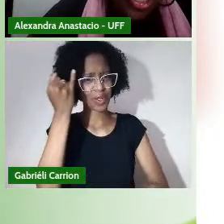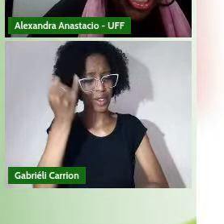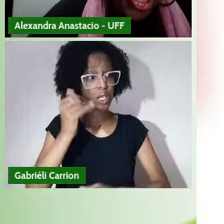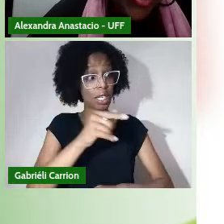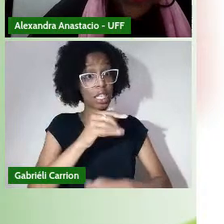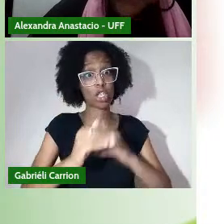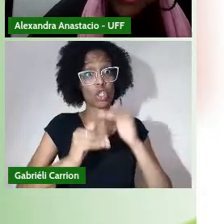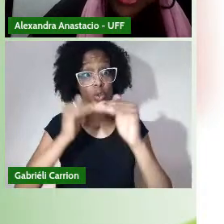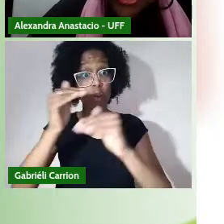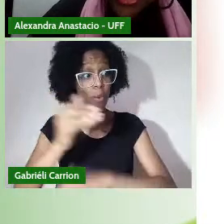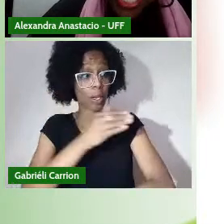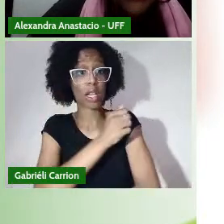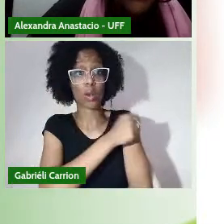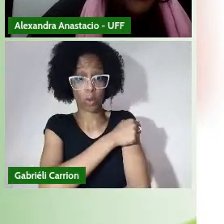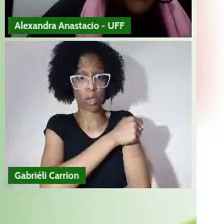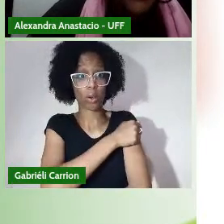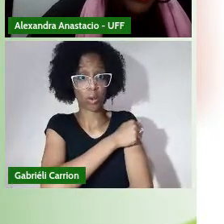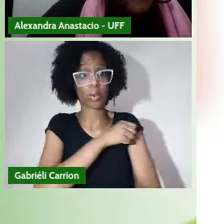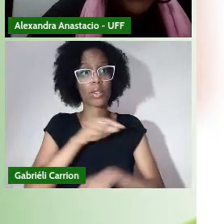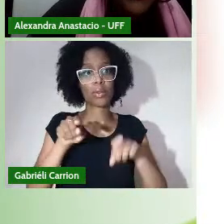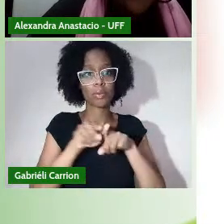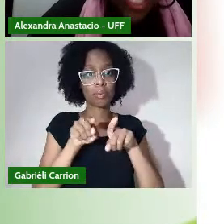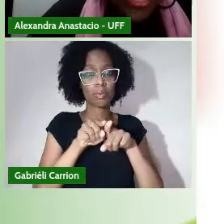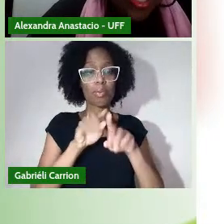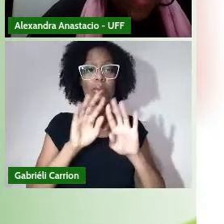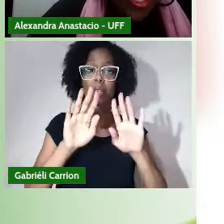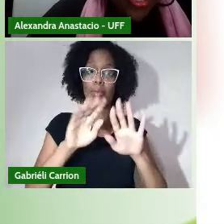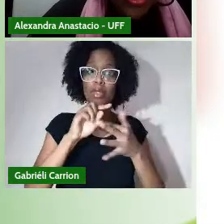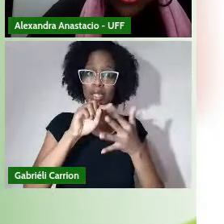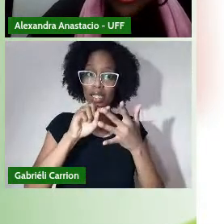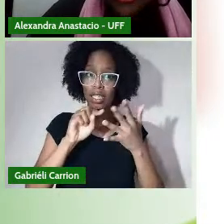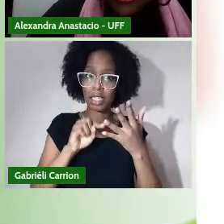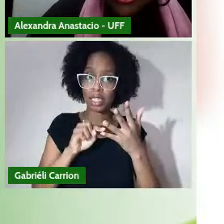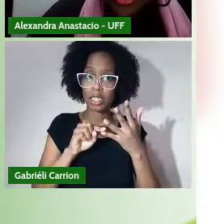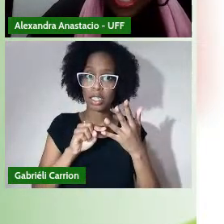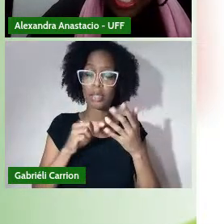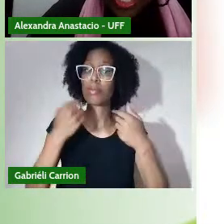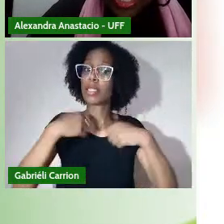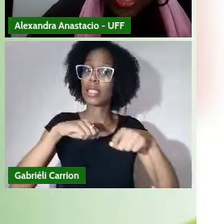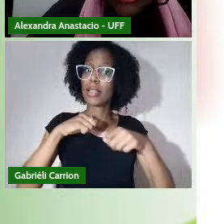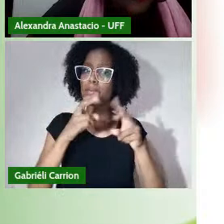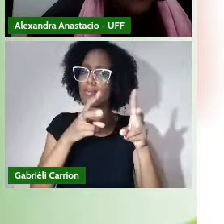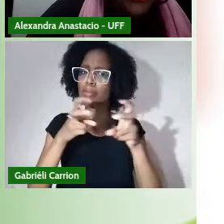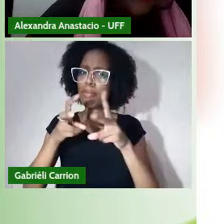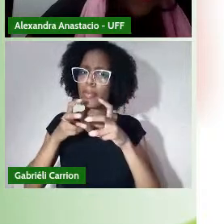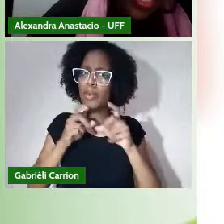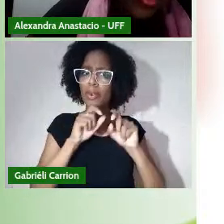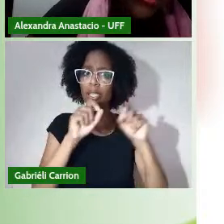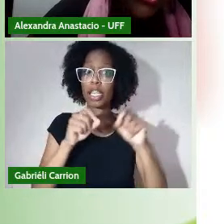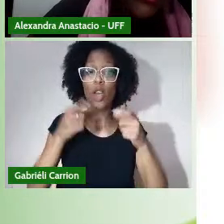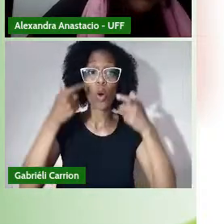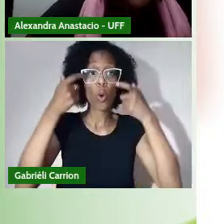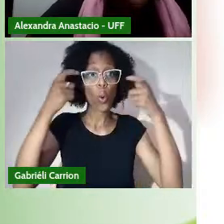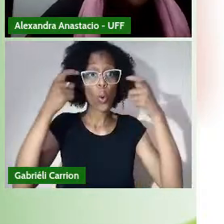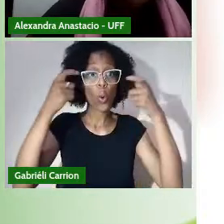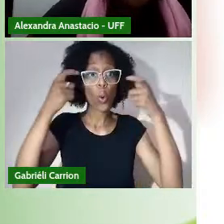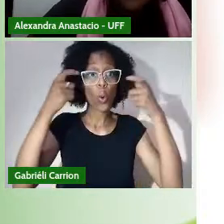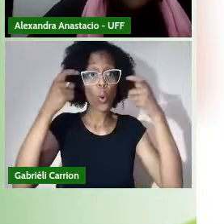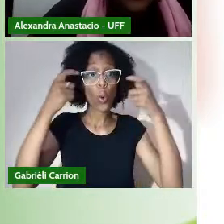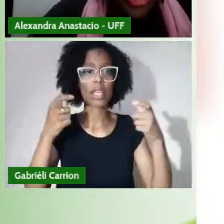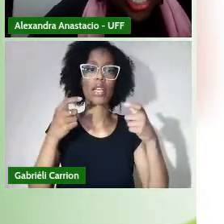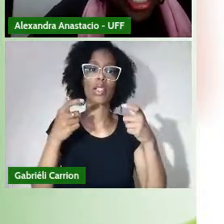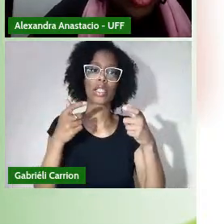do estudante. A questão é que a gente precisa perceber que esse conhecimento que